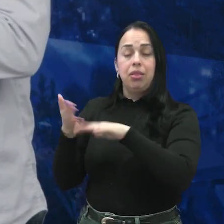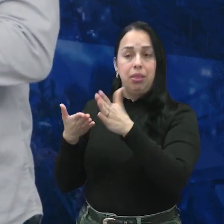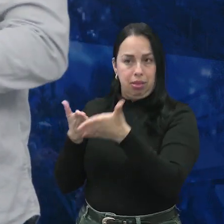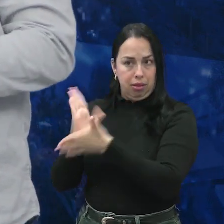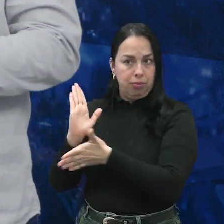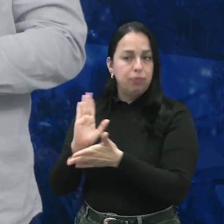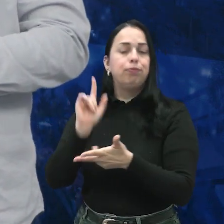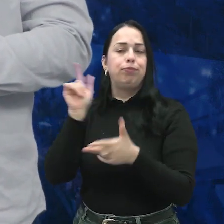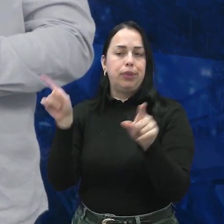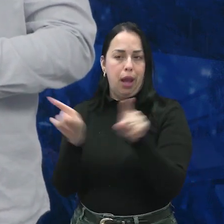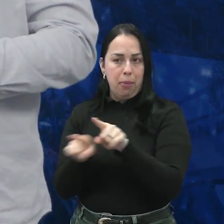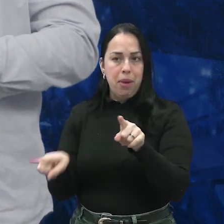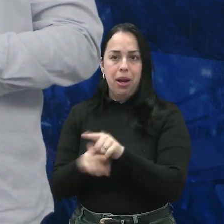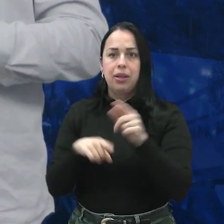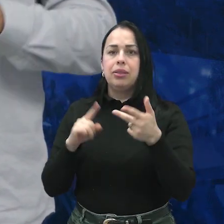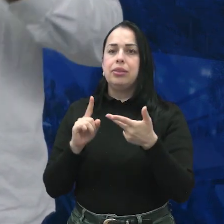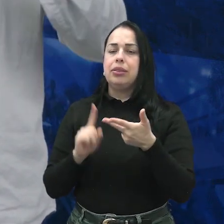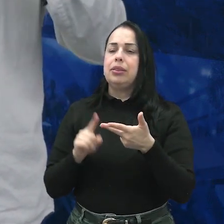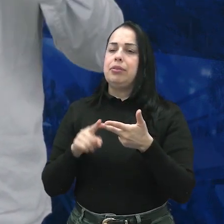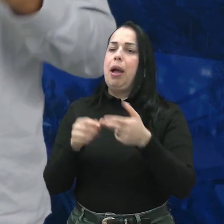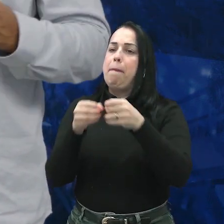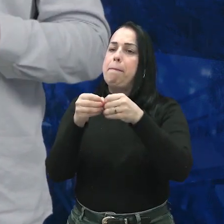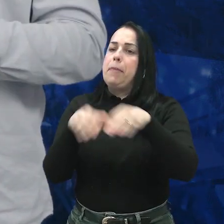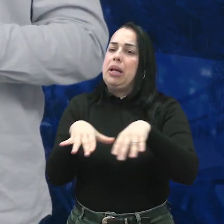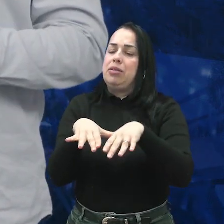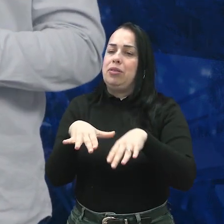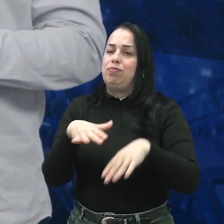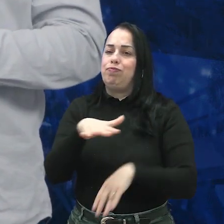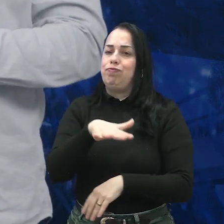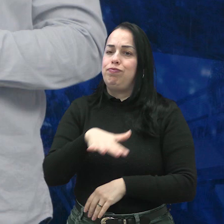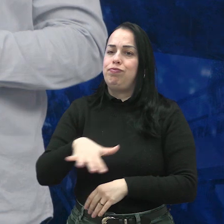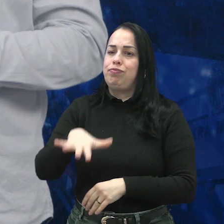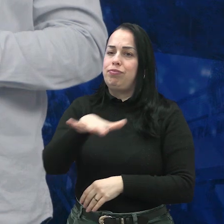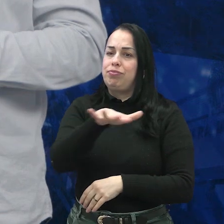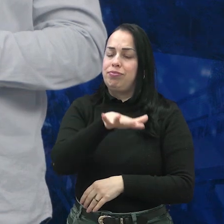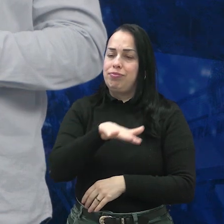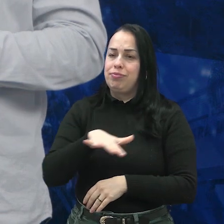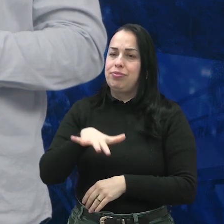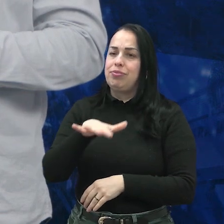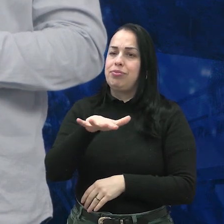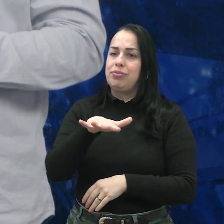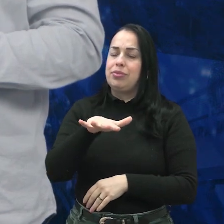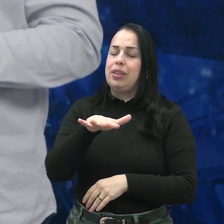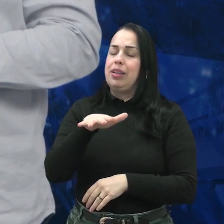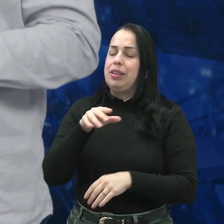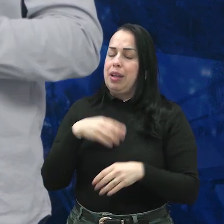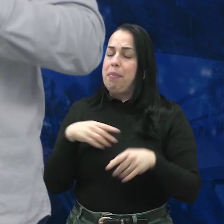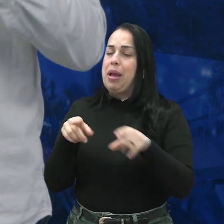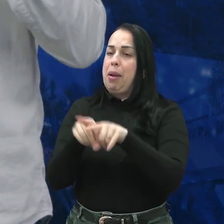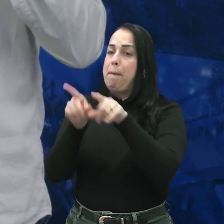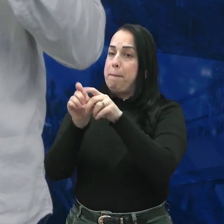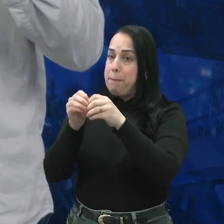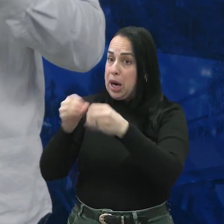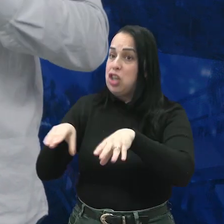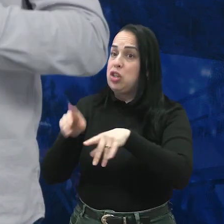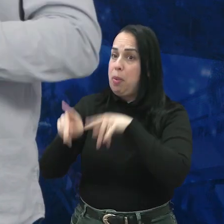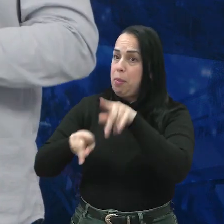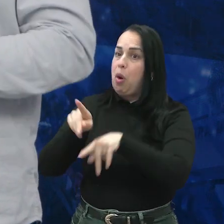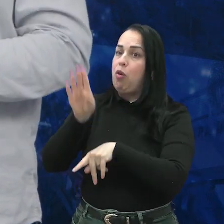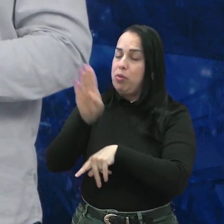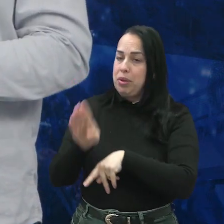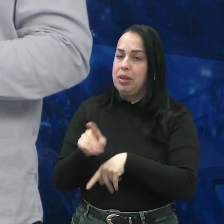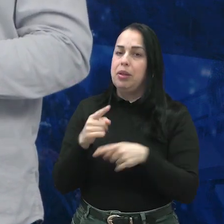foi aprovado. E isso traz um prejuízo enorme para a população brasileira, um risco muito grande